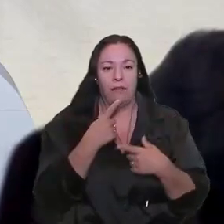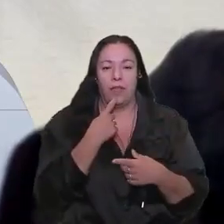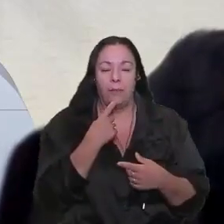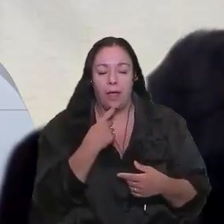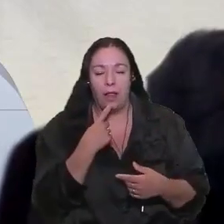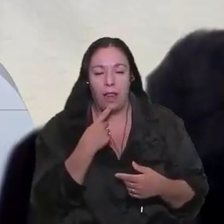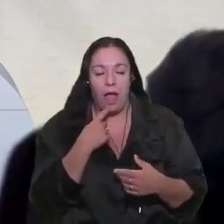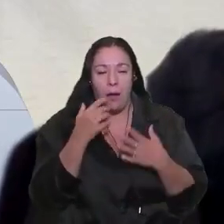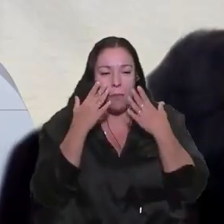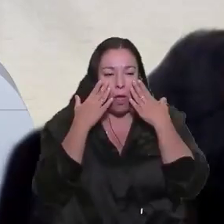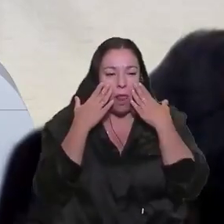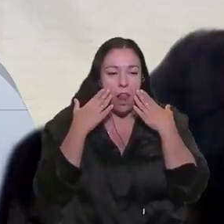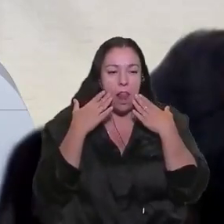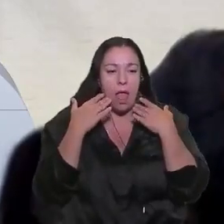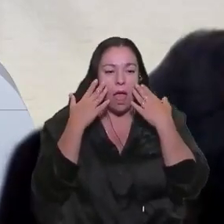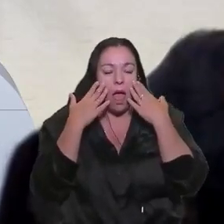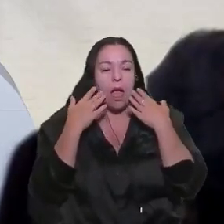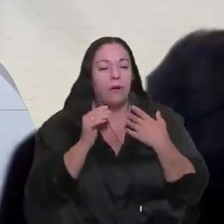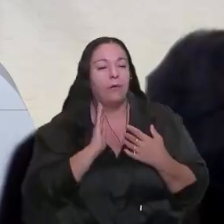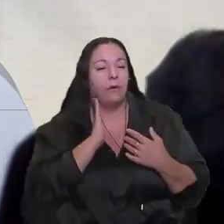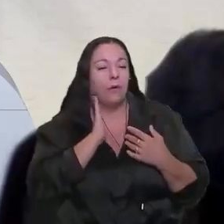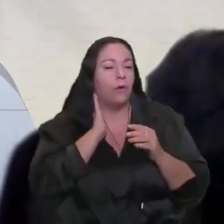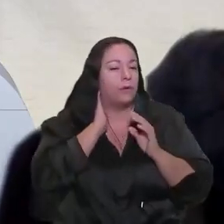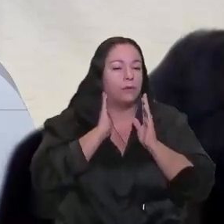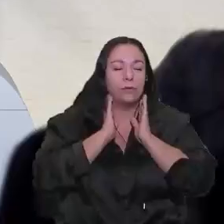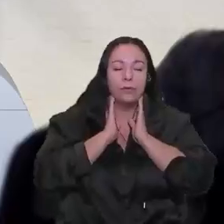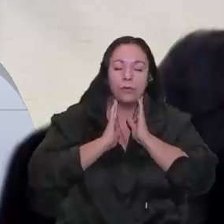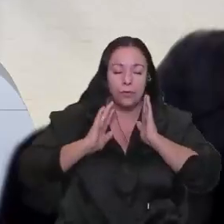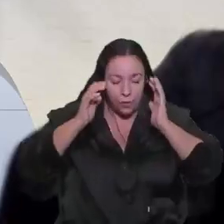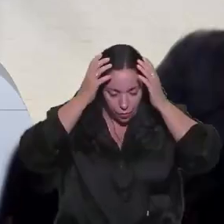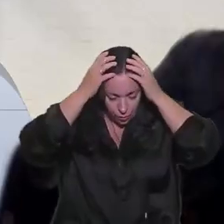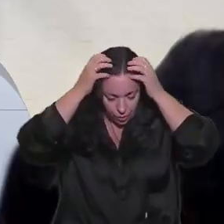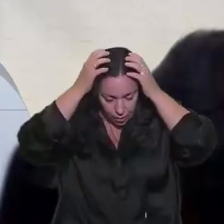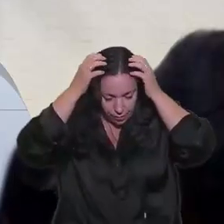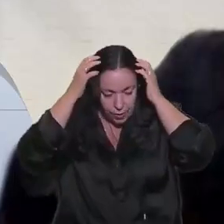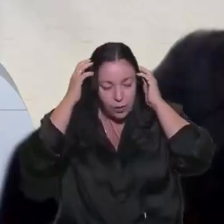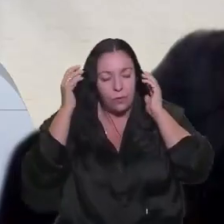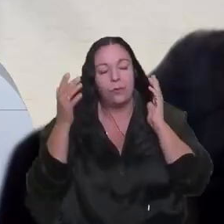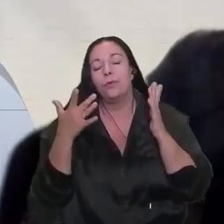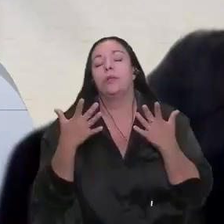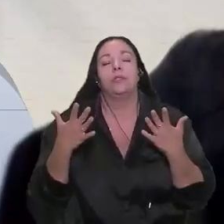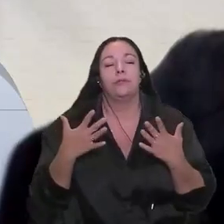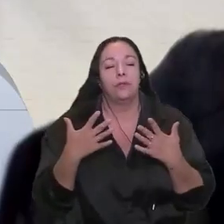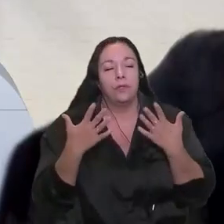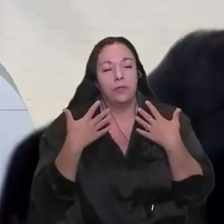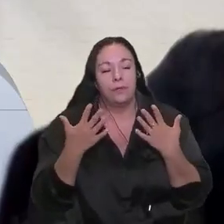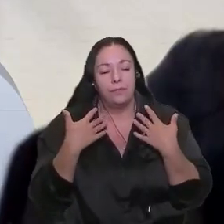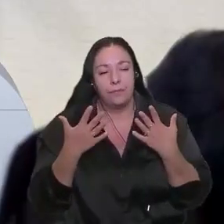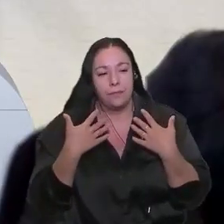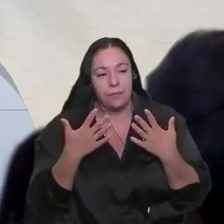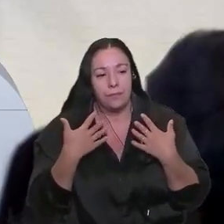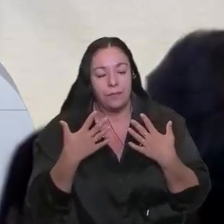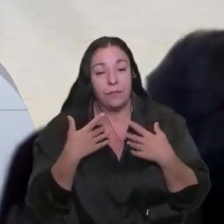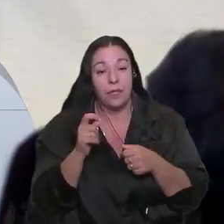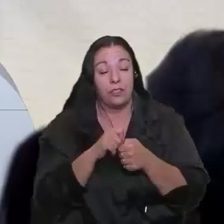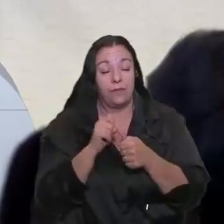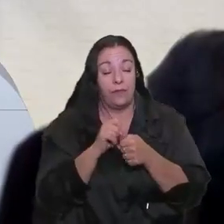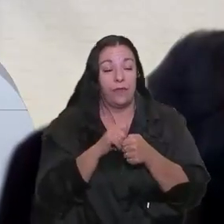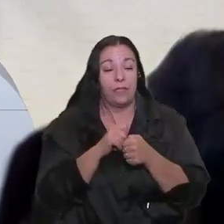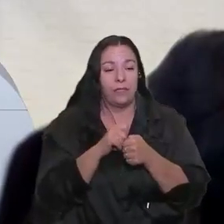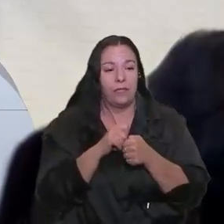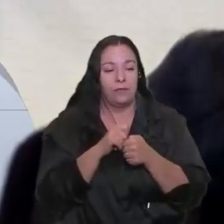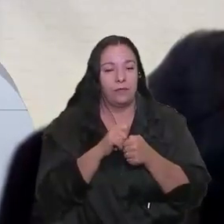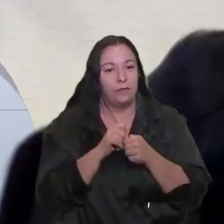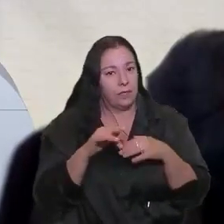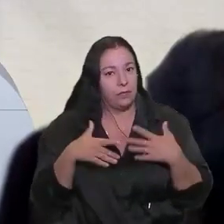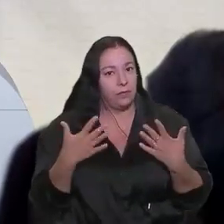molhar o meu rosto, empapar de suor o pescoço e o couro cabeludo, fazendo com que eu me desconcerte completamente no meio do que estiver fazendo.